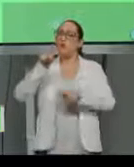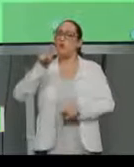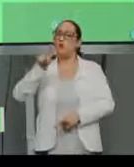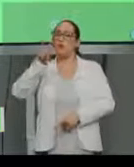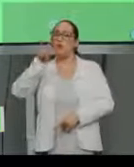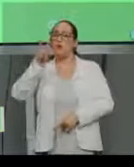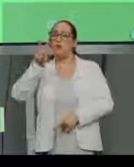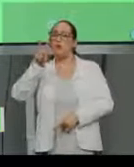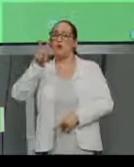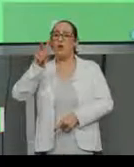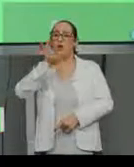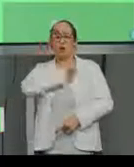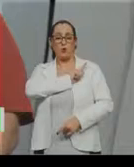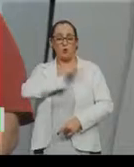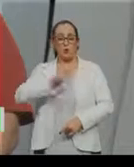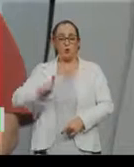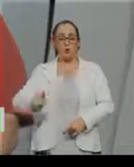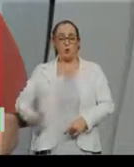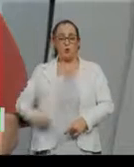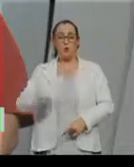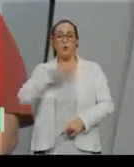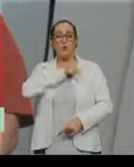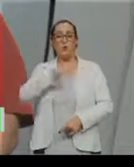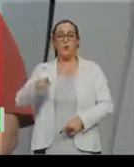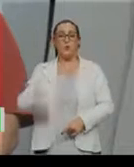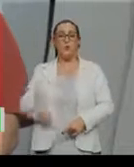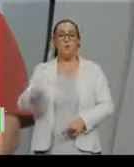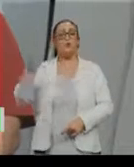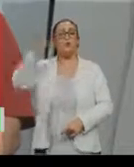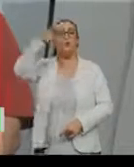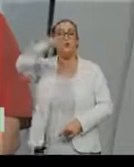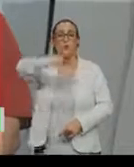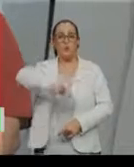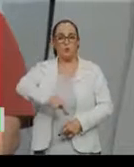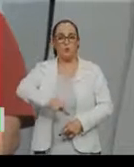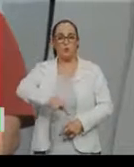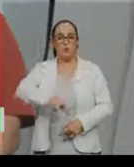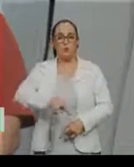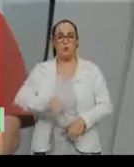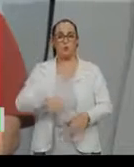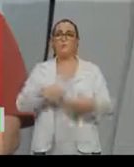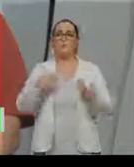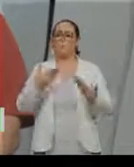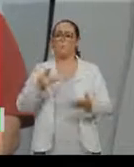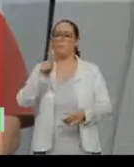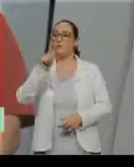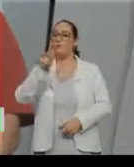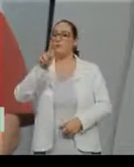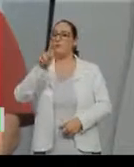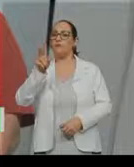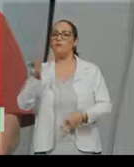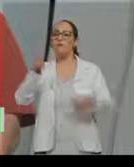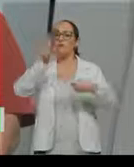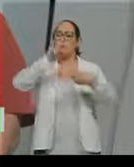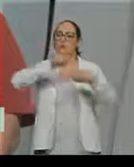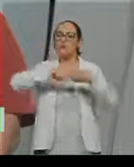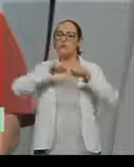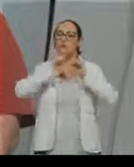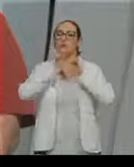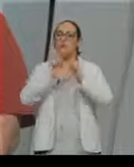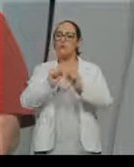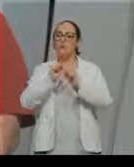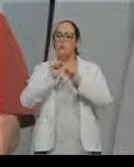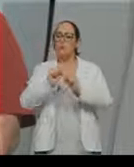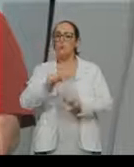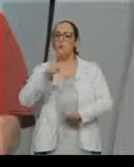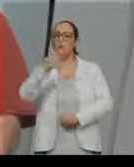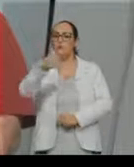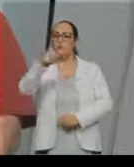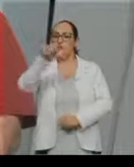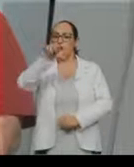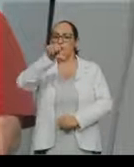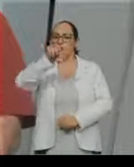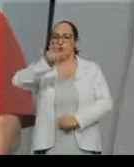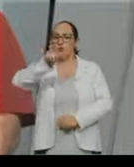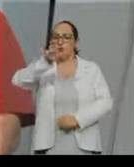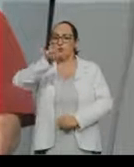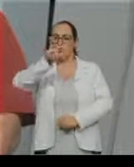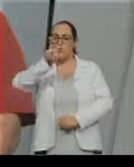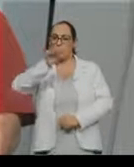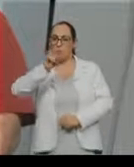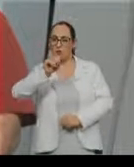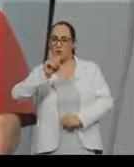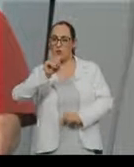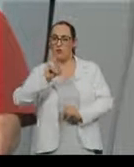novamente o Brasil. Getúlio Vargas volta ao poder em 1950. Vargas sai do poder, ele